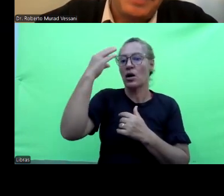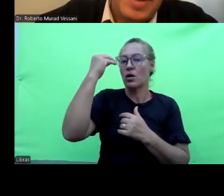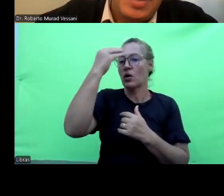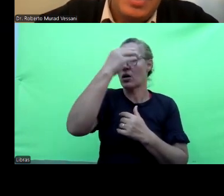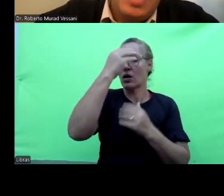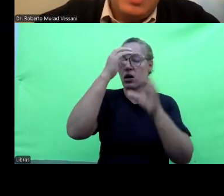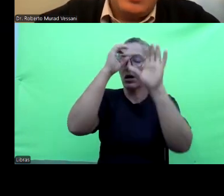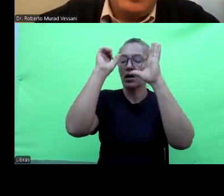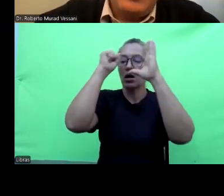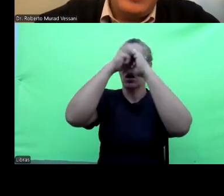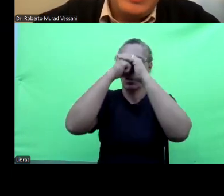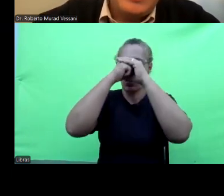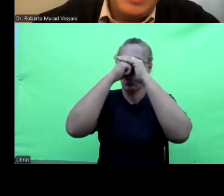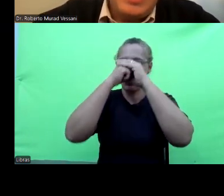tem.